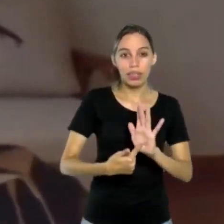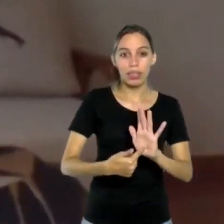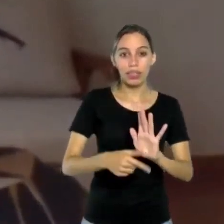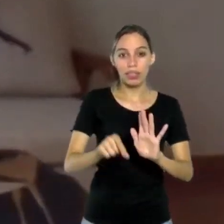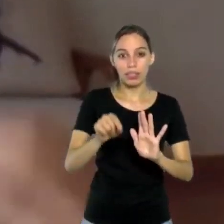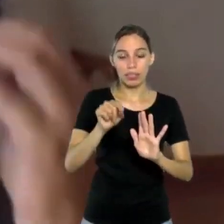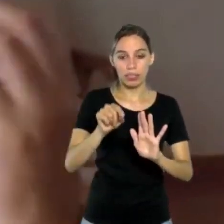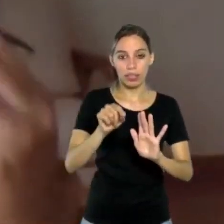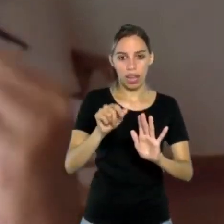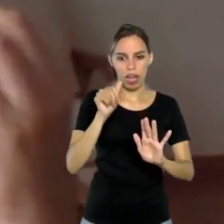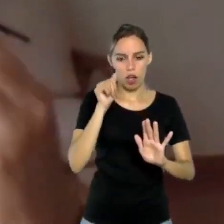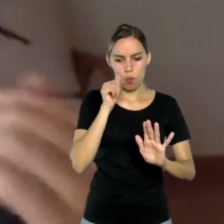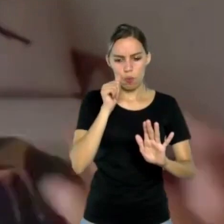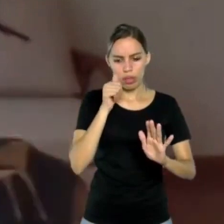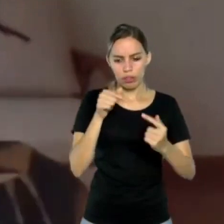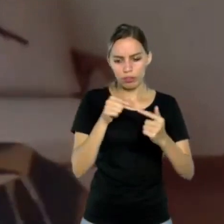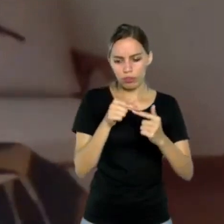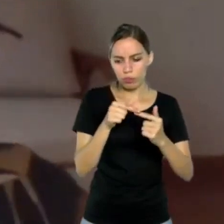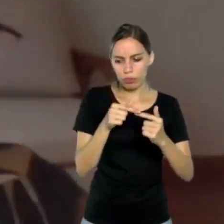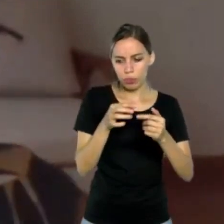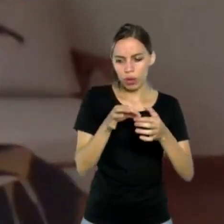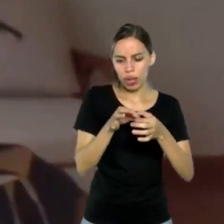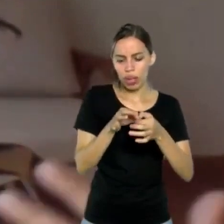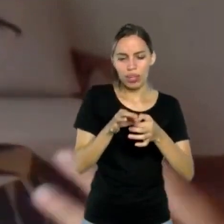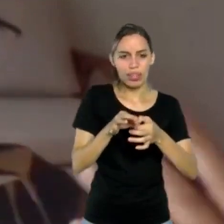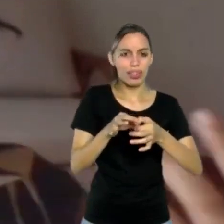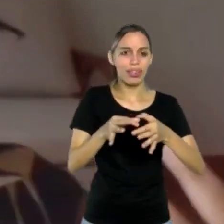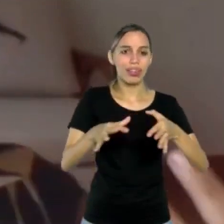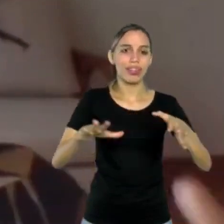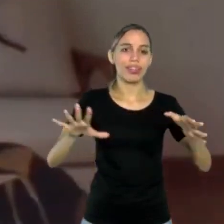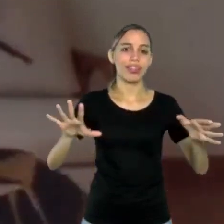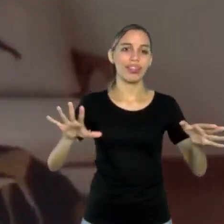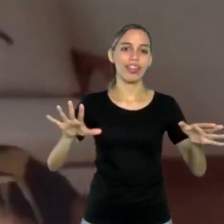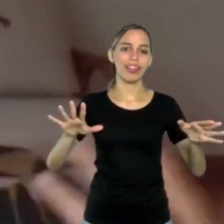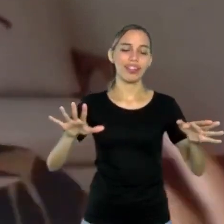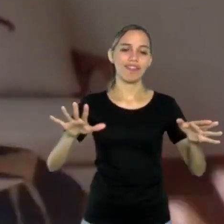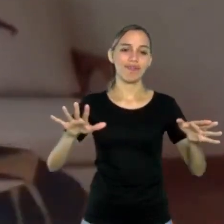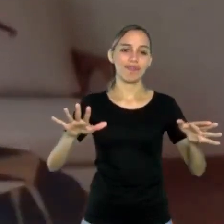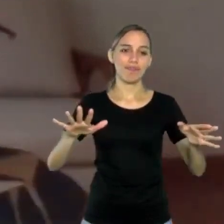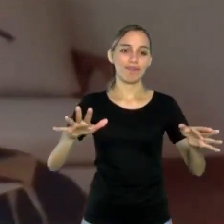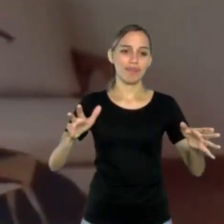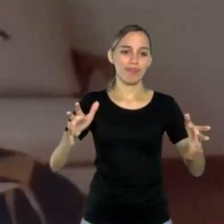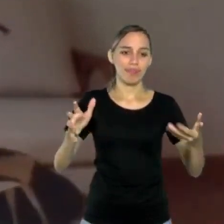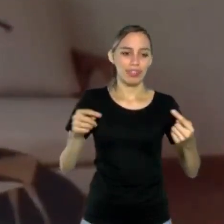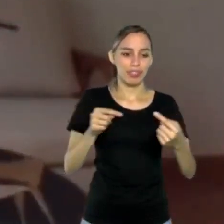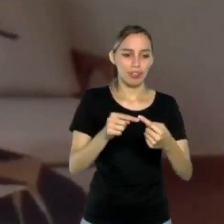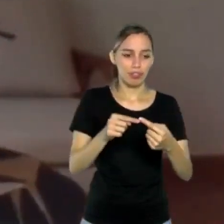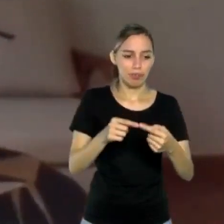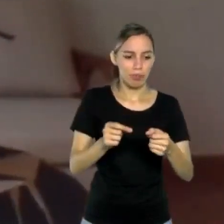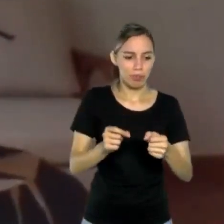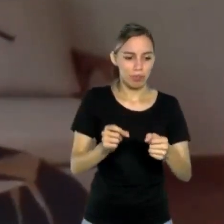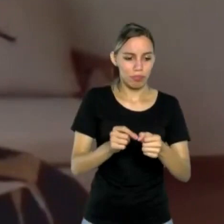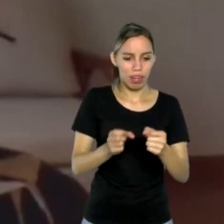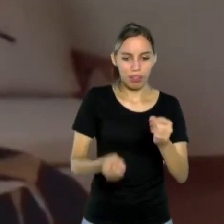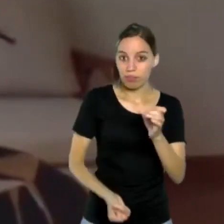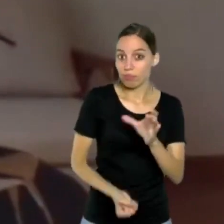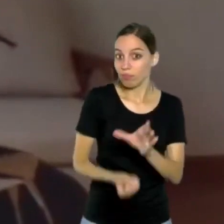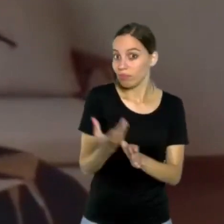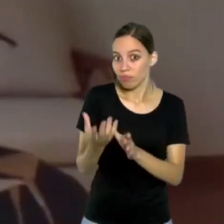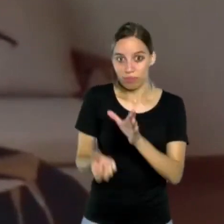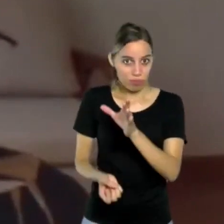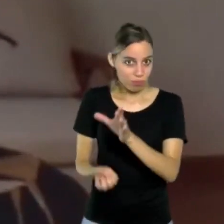de uma mulher muito livre, né? De uma mulher muito que faz nascer, né? Alguém que faz nascer.